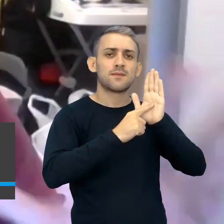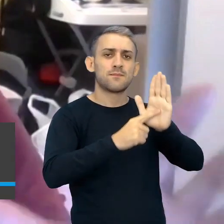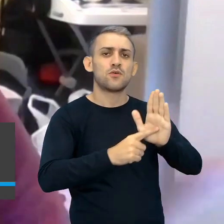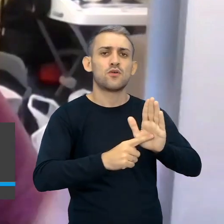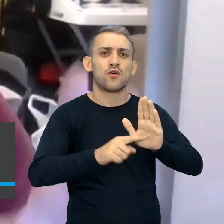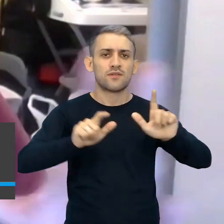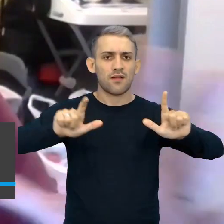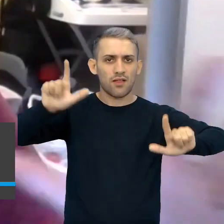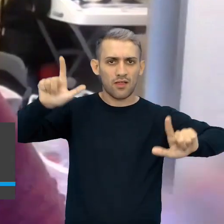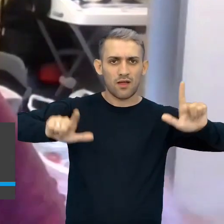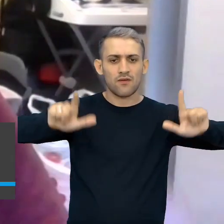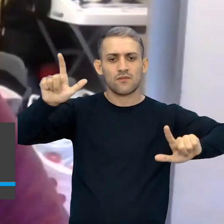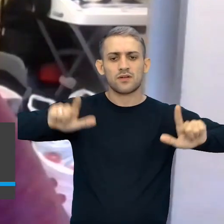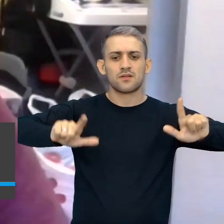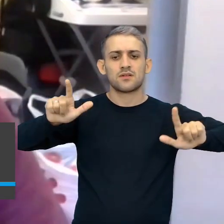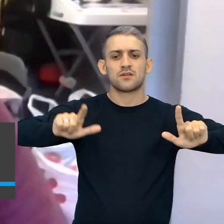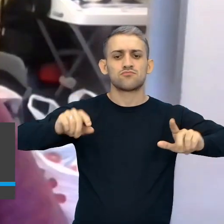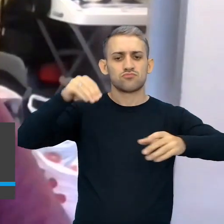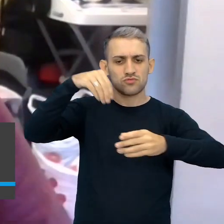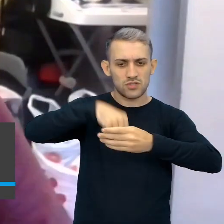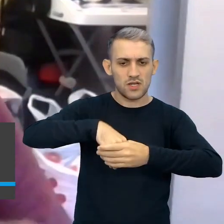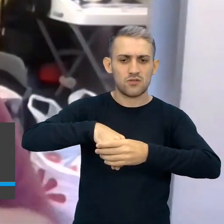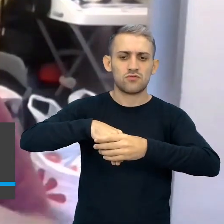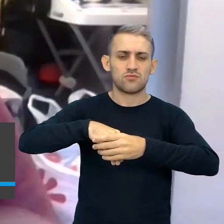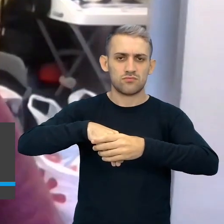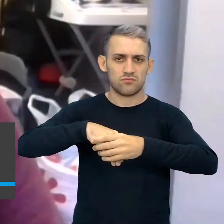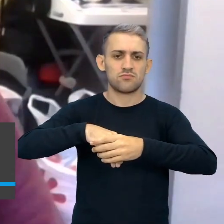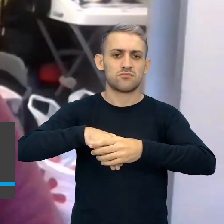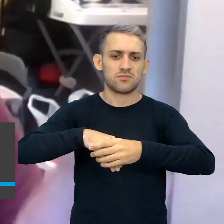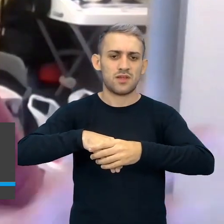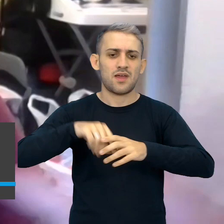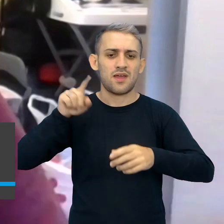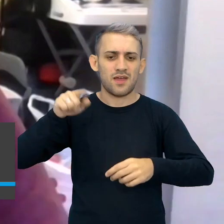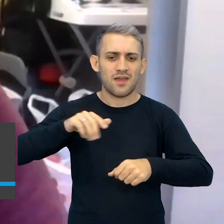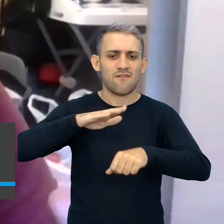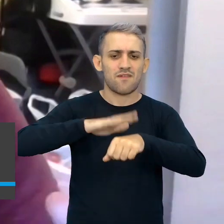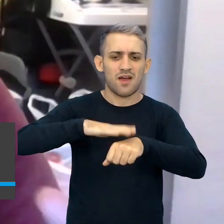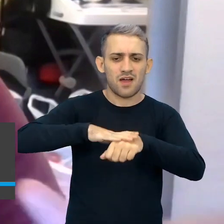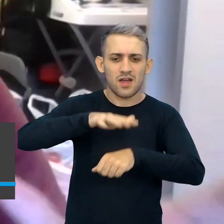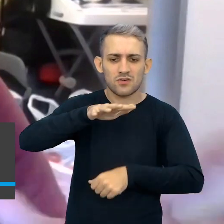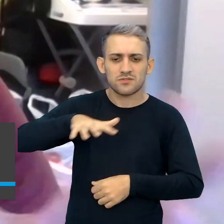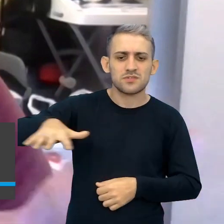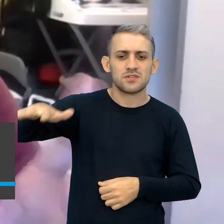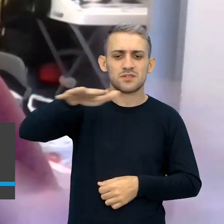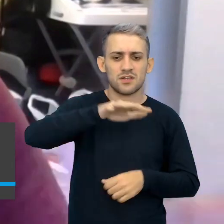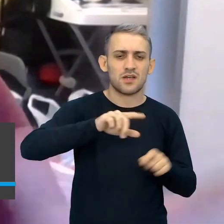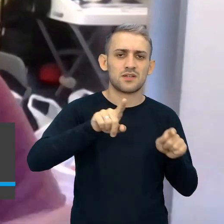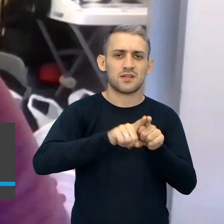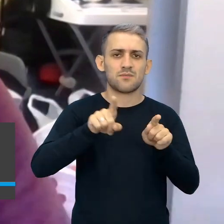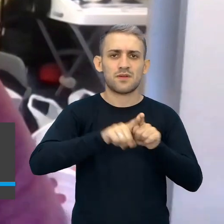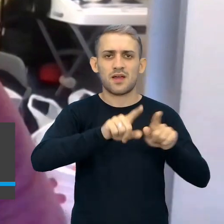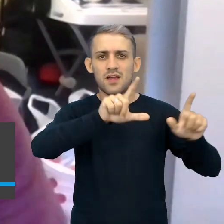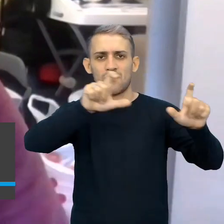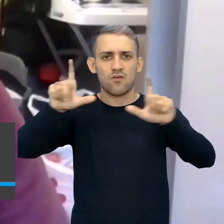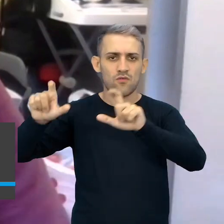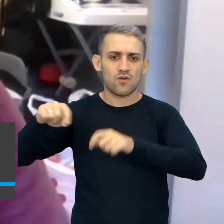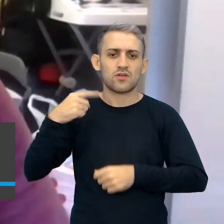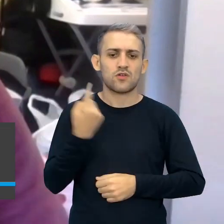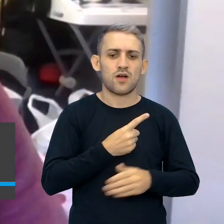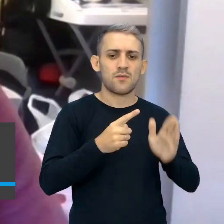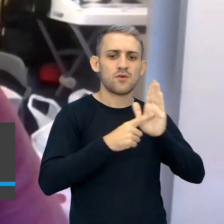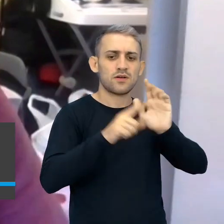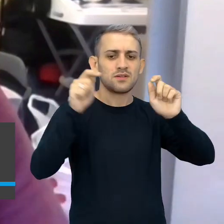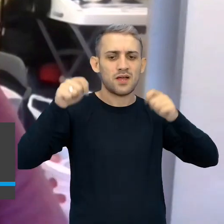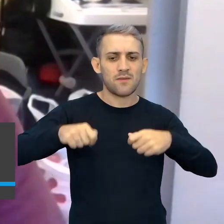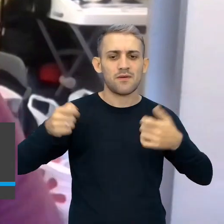aparece na televisão, na tela de cinema, que são as ações, os cenários, as imagens que a gente vai ver que vão contar a